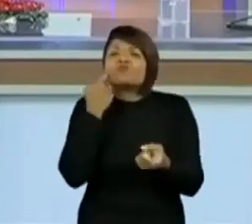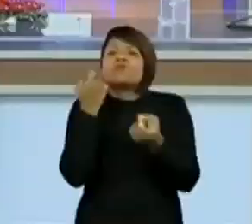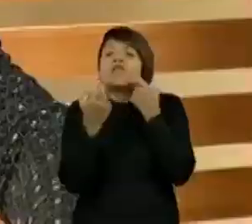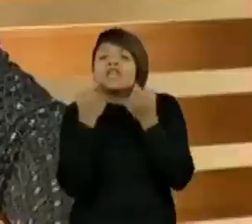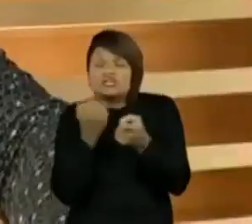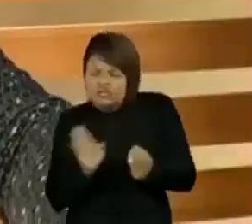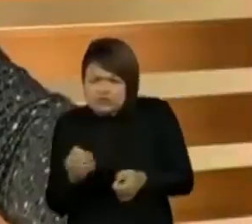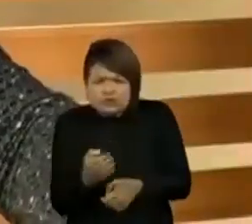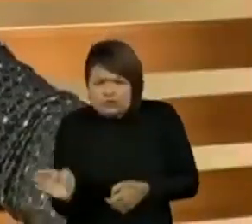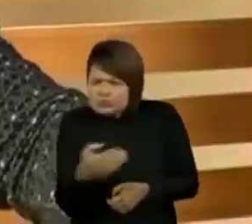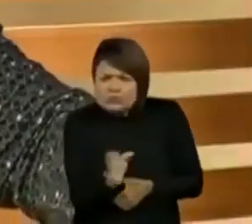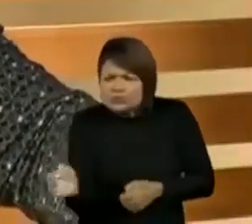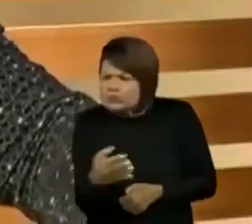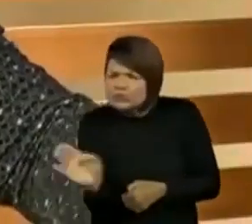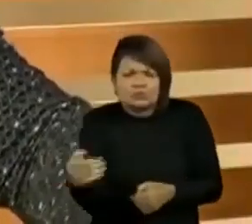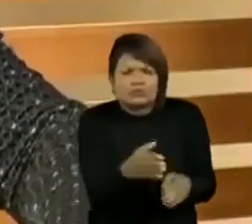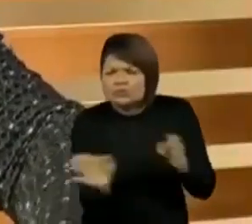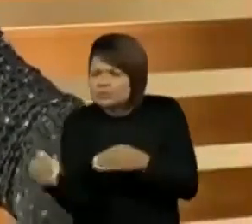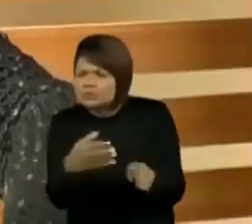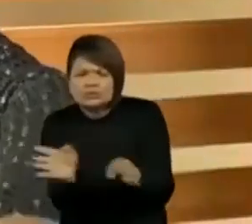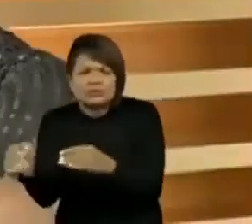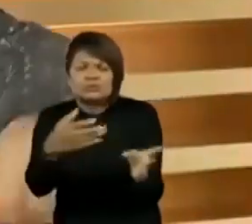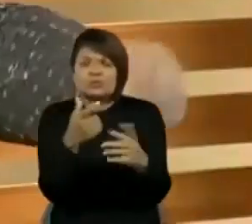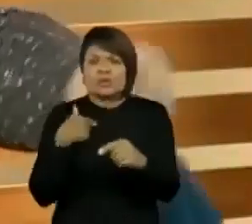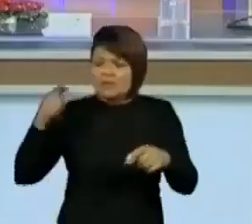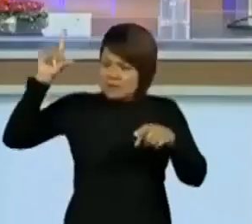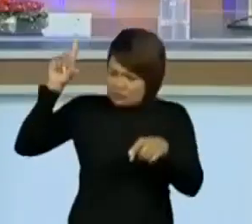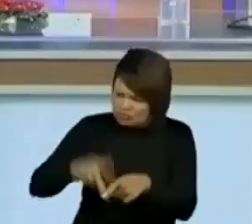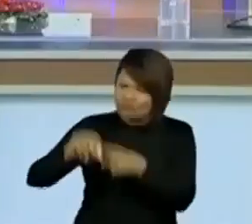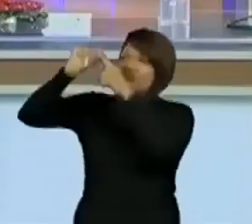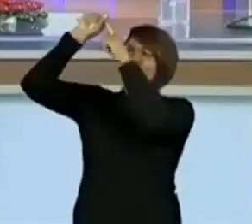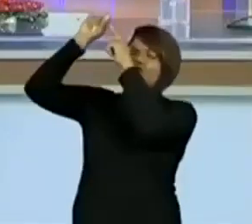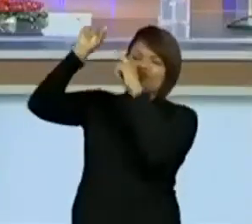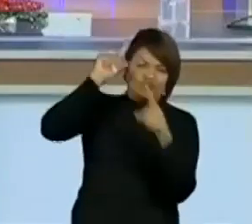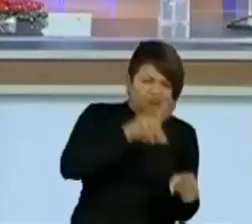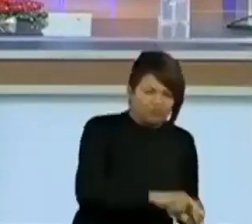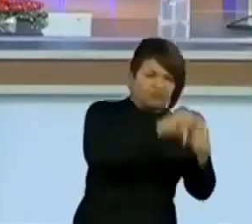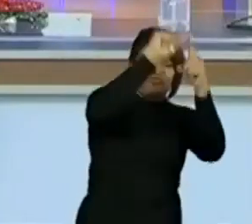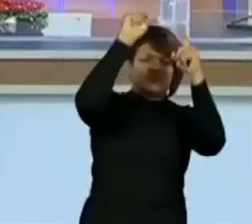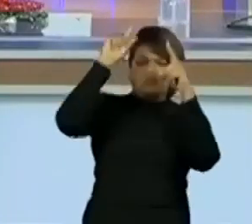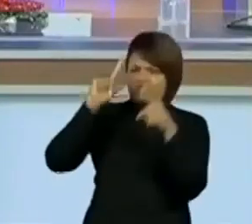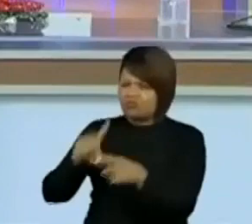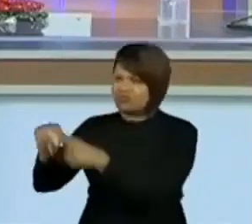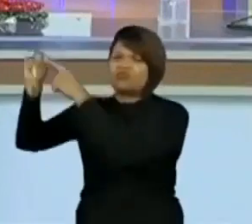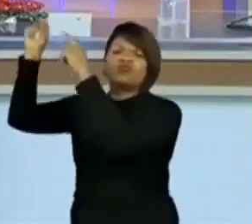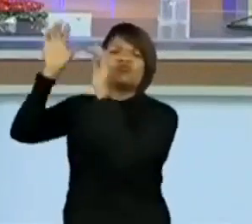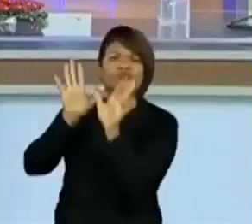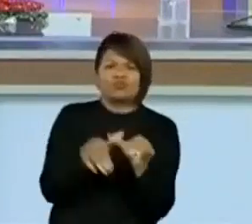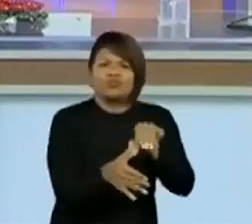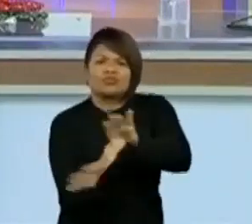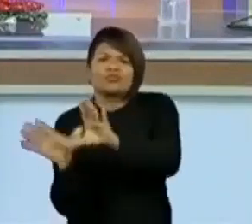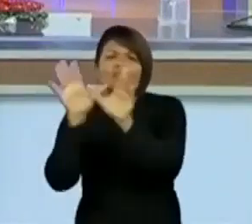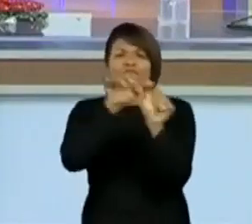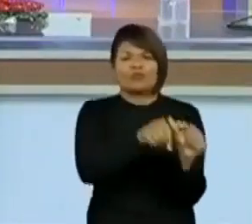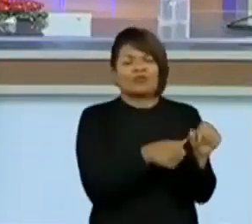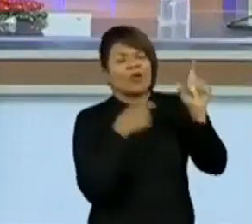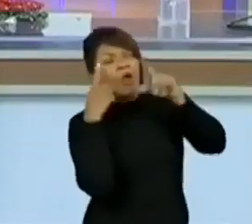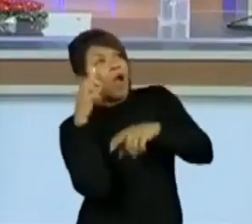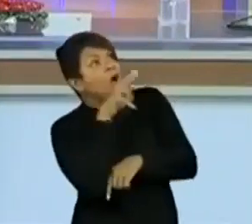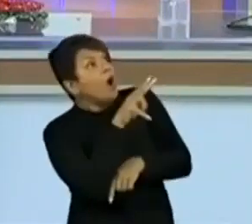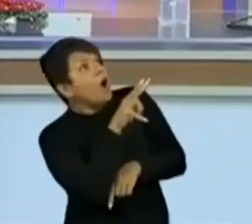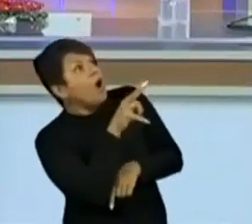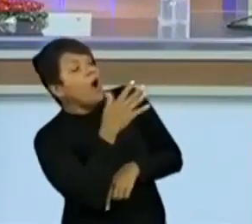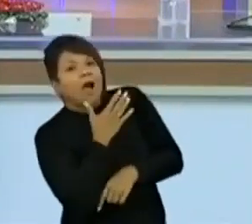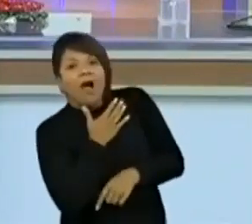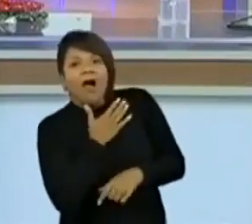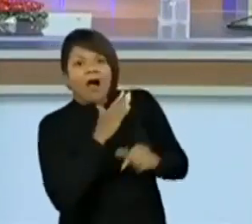findam a noite na beira d'água eram um prato cheio para as aves que mergulhavam a pegá-los. E nisso vinha vindo a grande